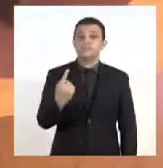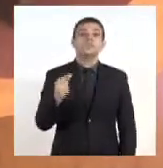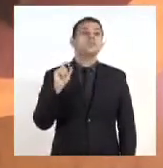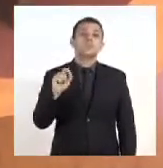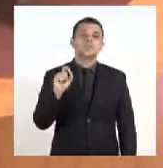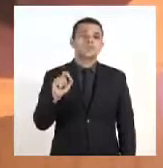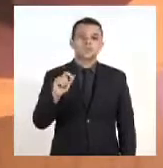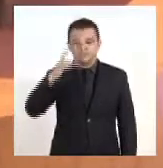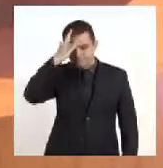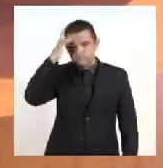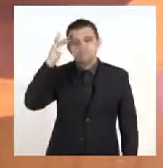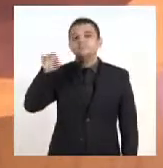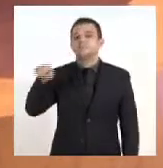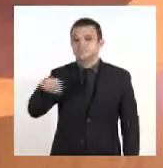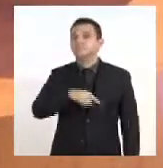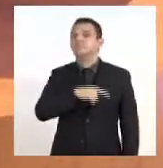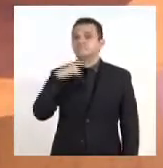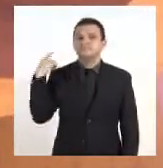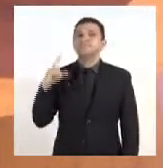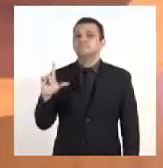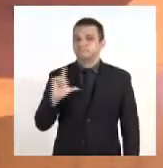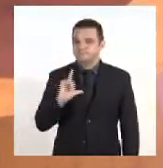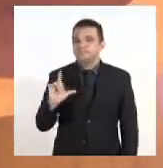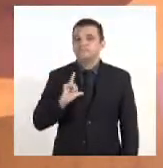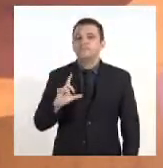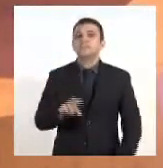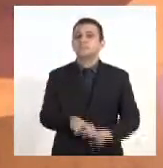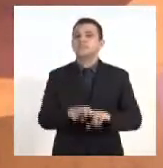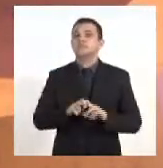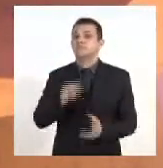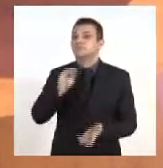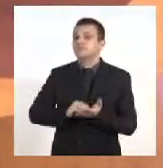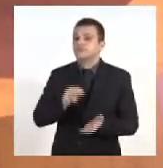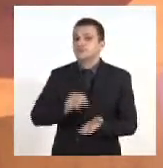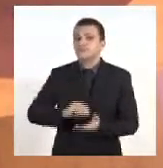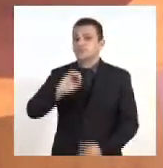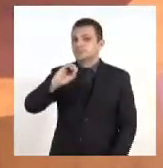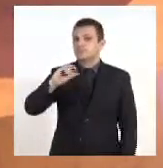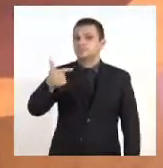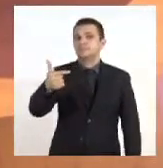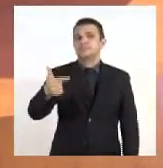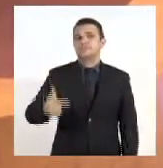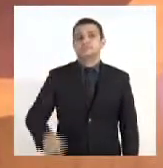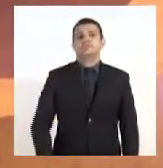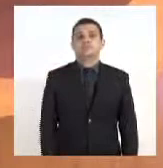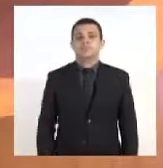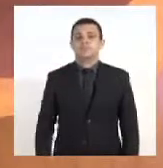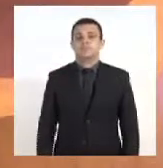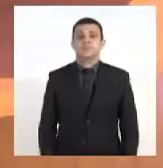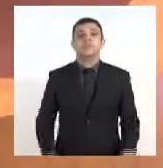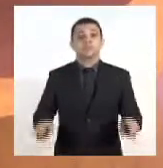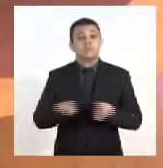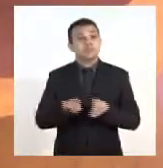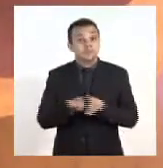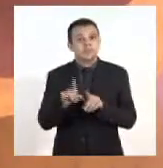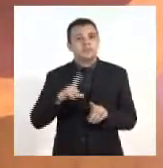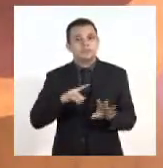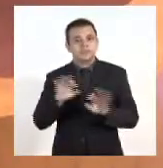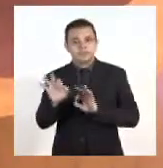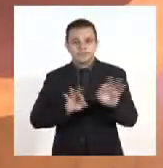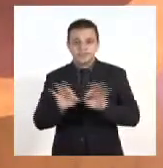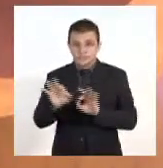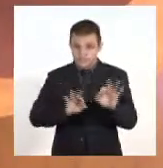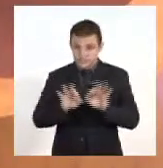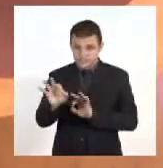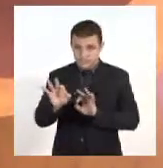pessoas morreram. Morreram por falta de oxigênio. Houve um relatório de